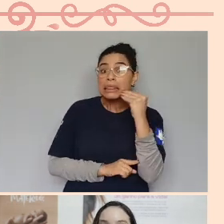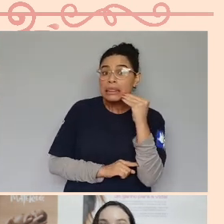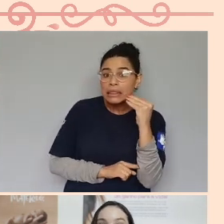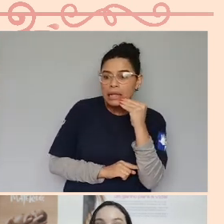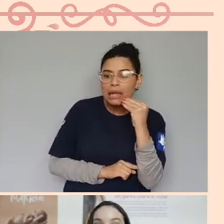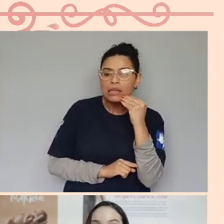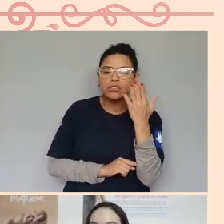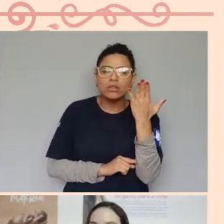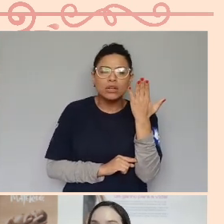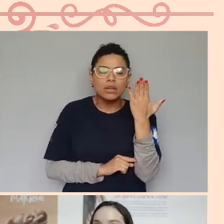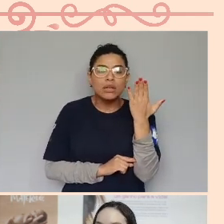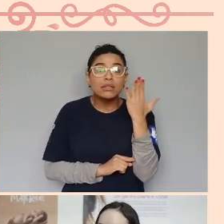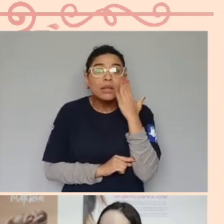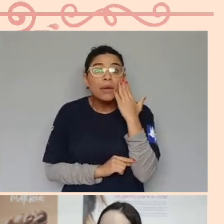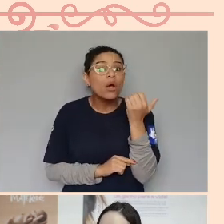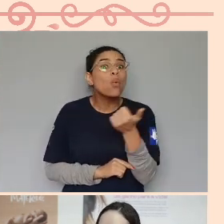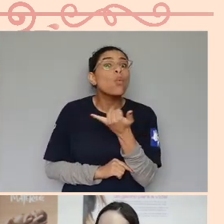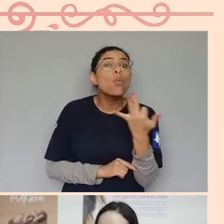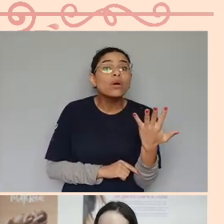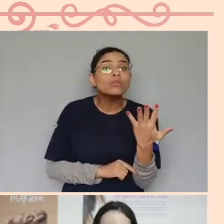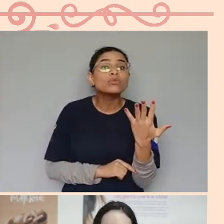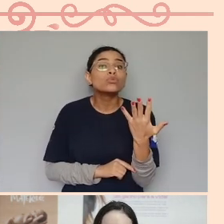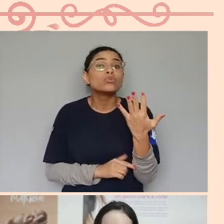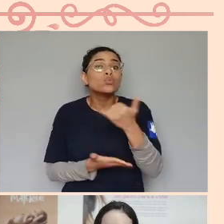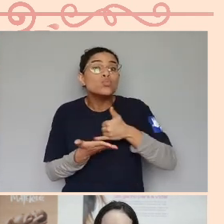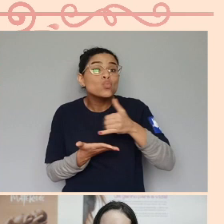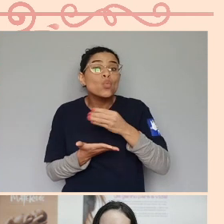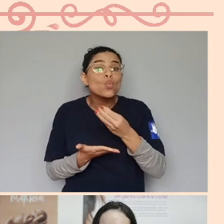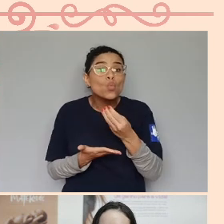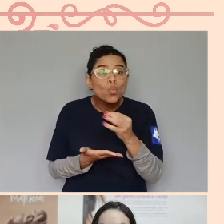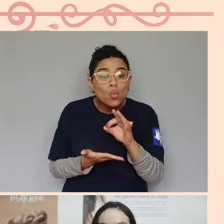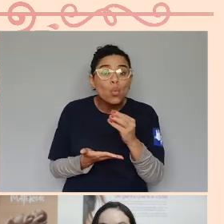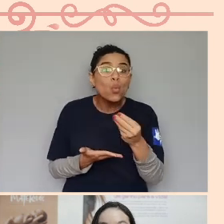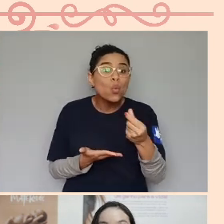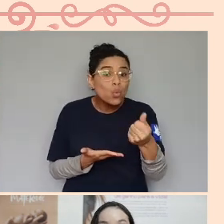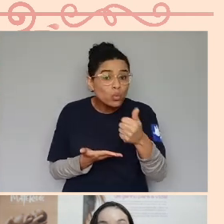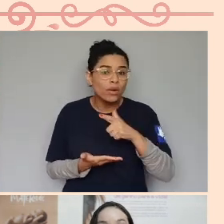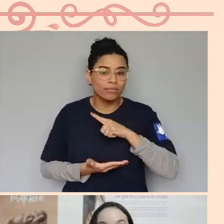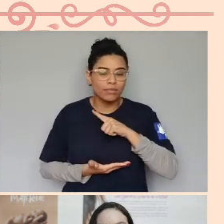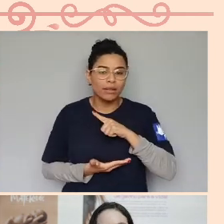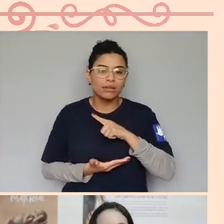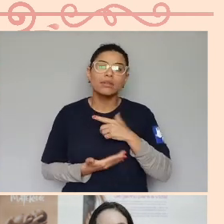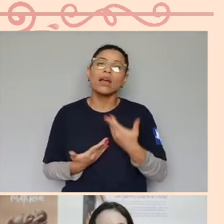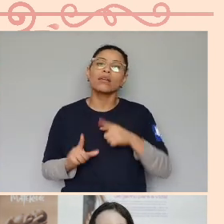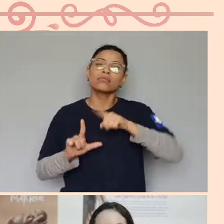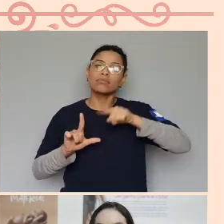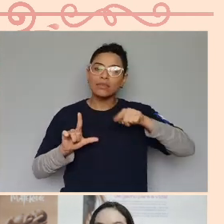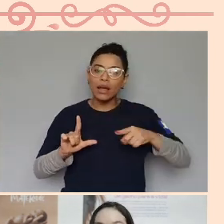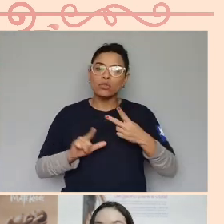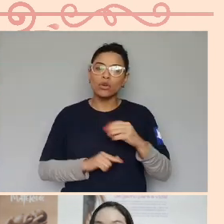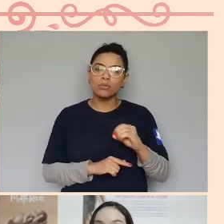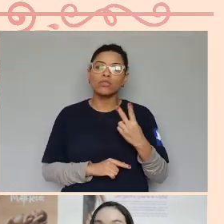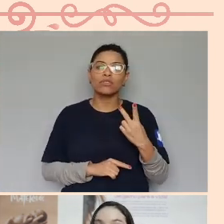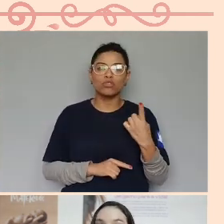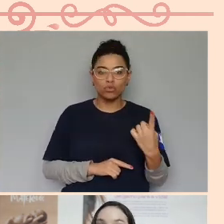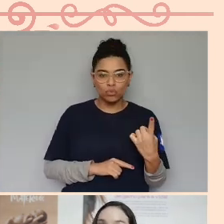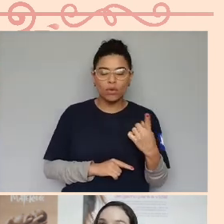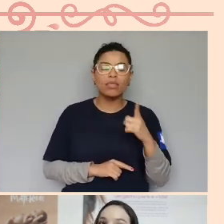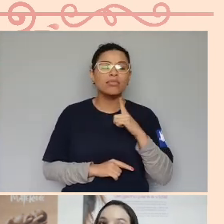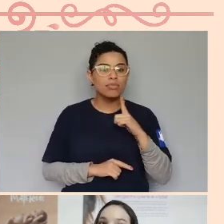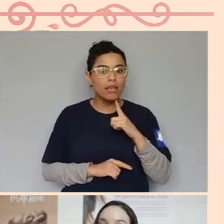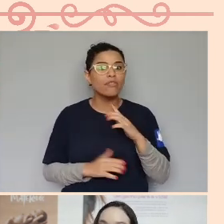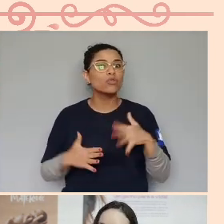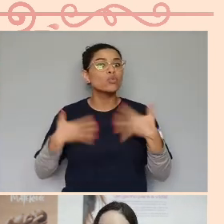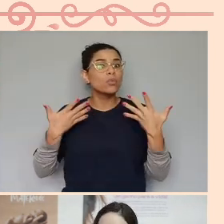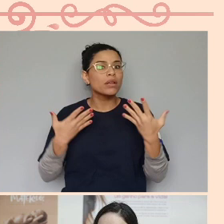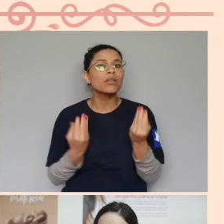faz para saber a gordura do leite, a caloria do leite. E nos dados de 2021, a gente teve uma surpresa muito boa